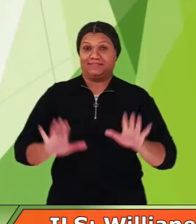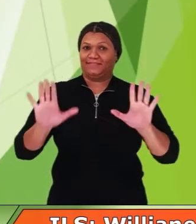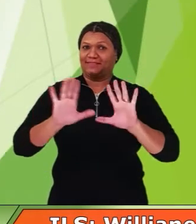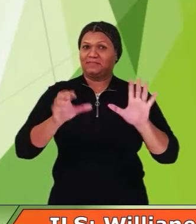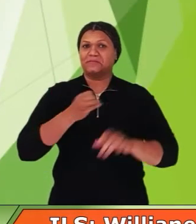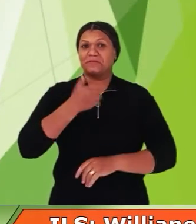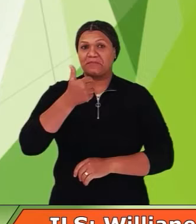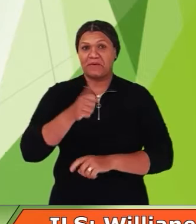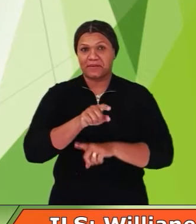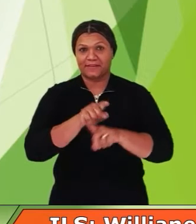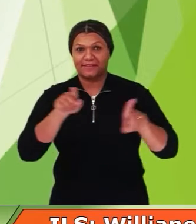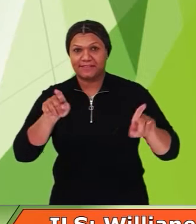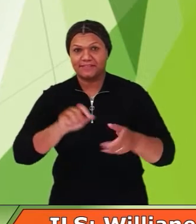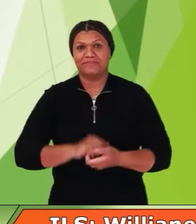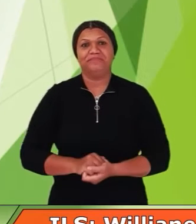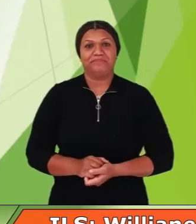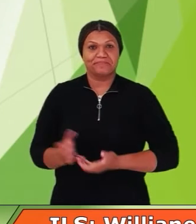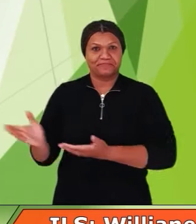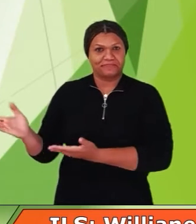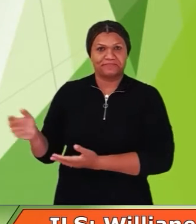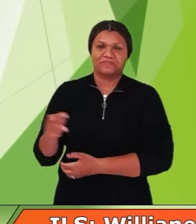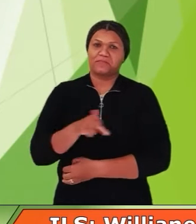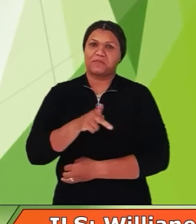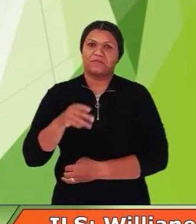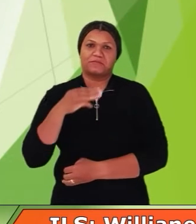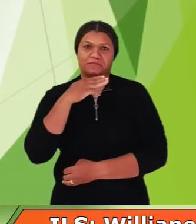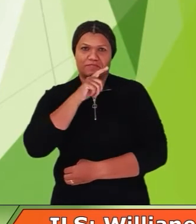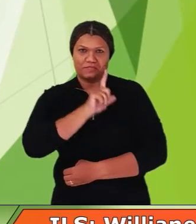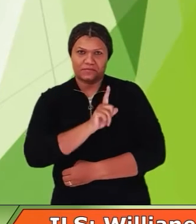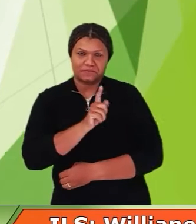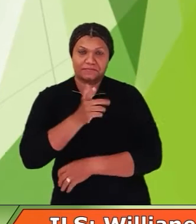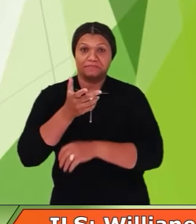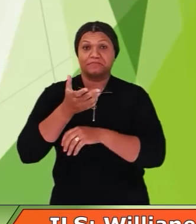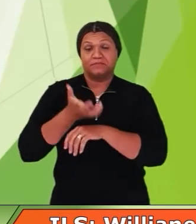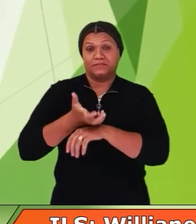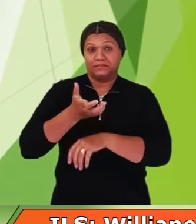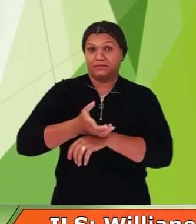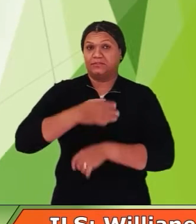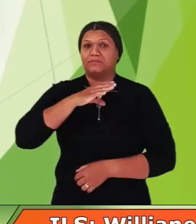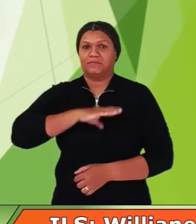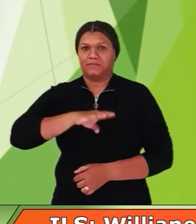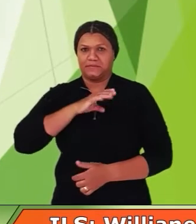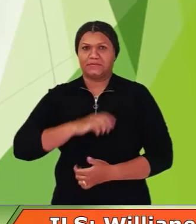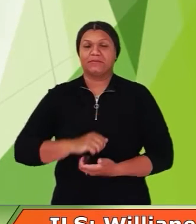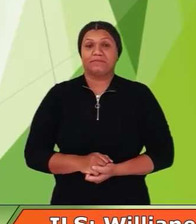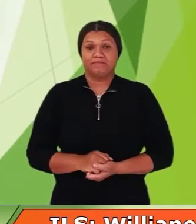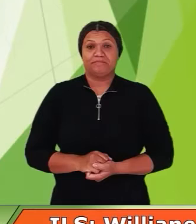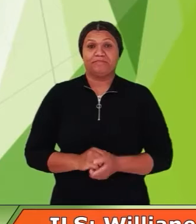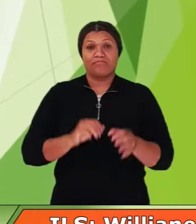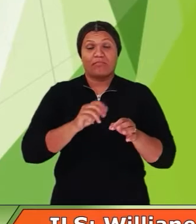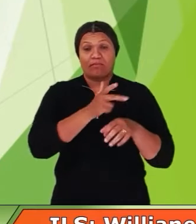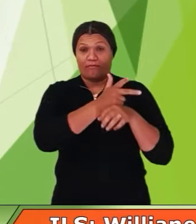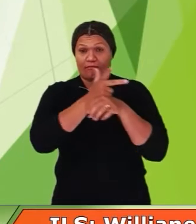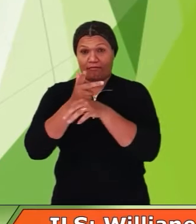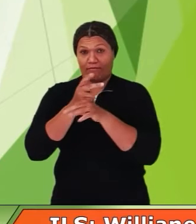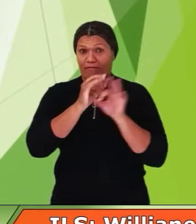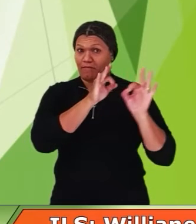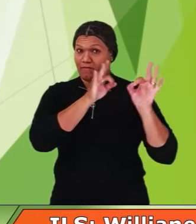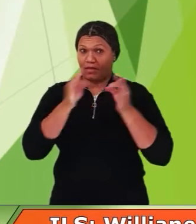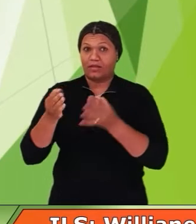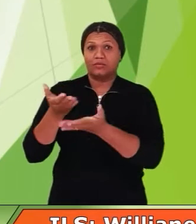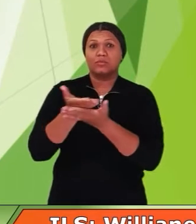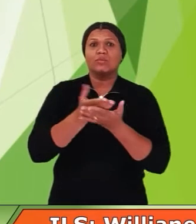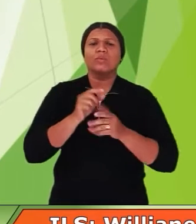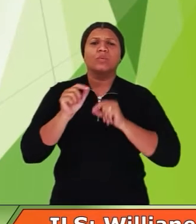Olá tudo bem com vocês eu sou o professor Marlon professor de língua portuguesa e neste vídeo Vamos estudar o